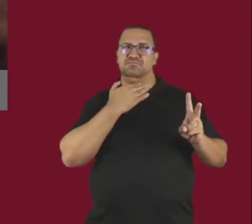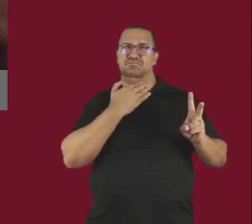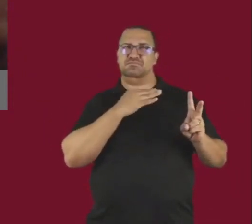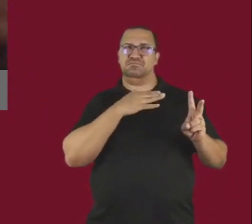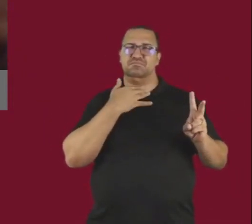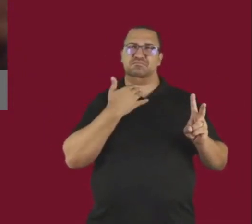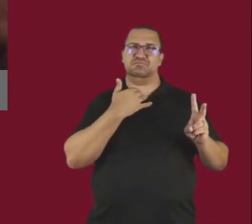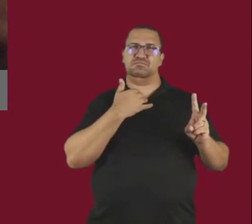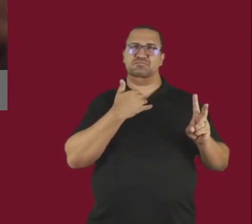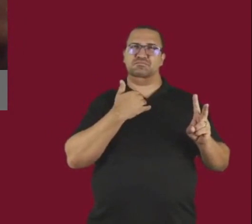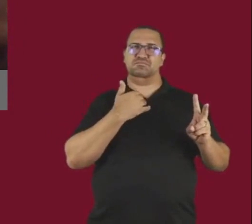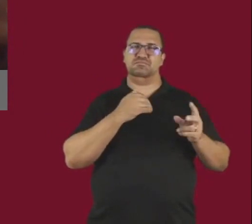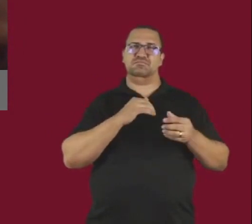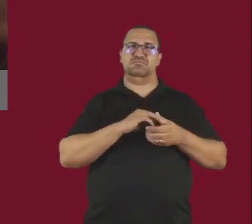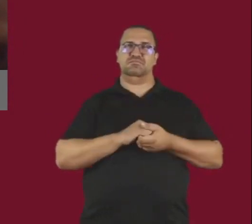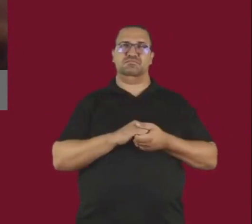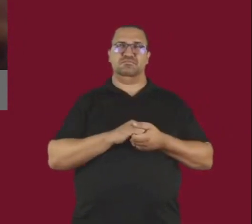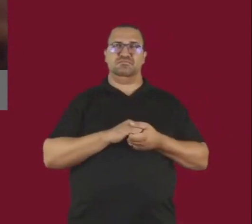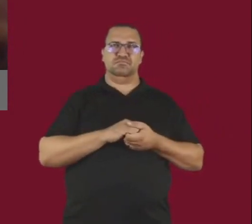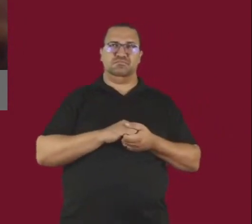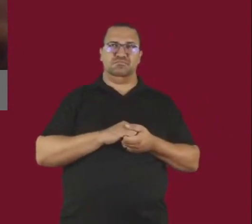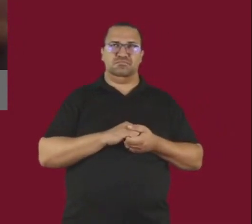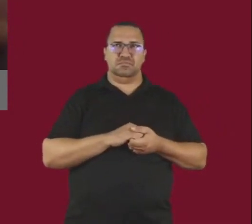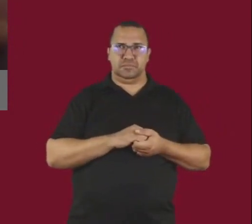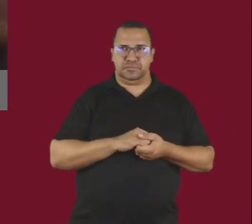milhões de não-humanos,